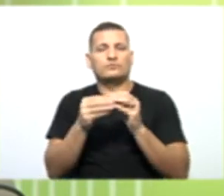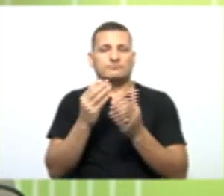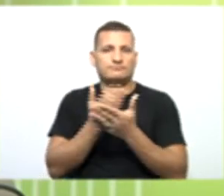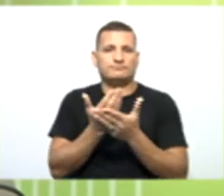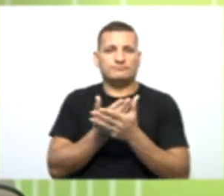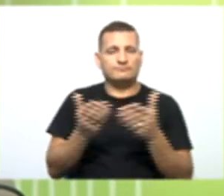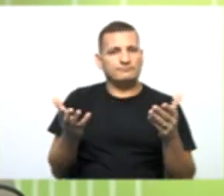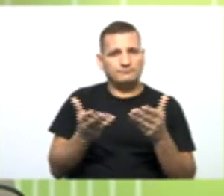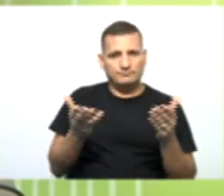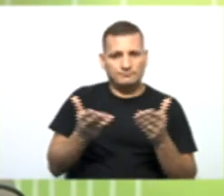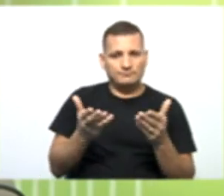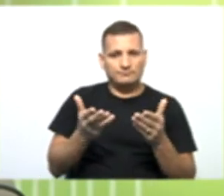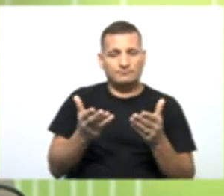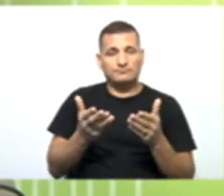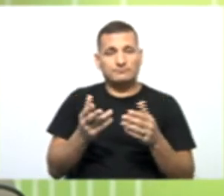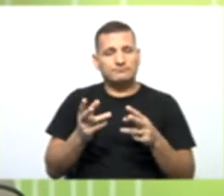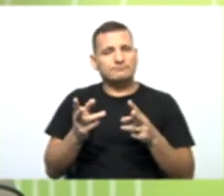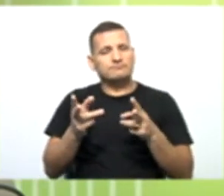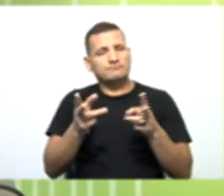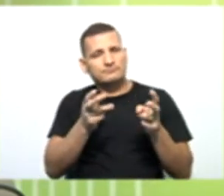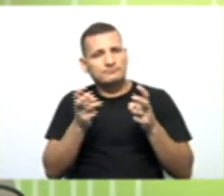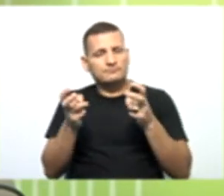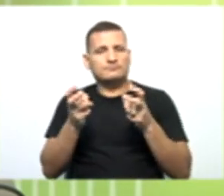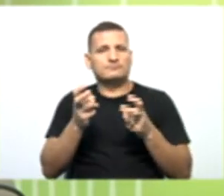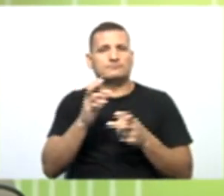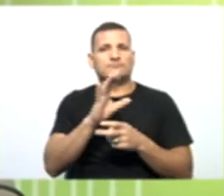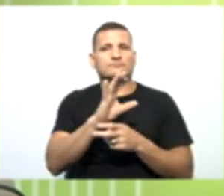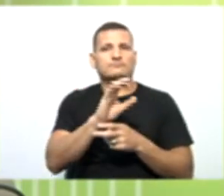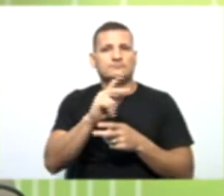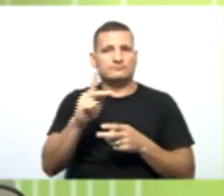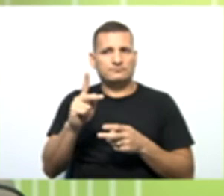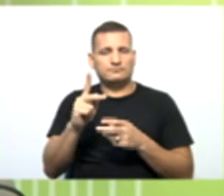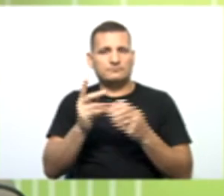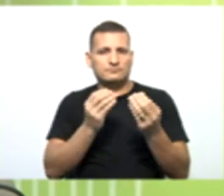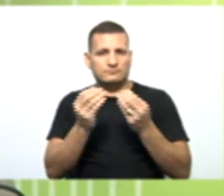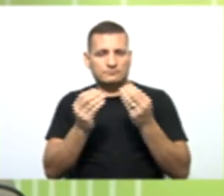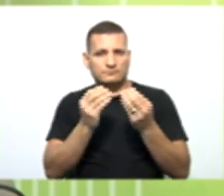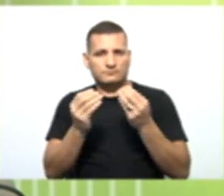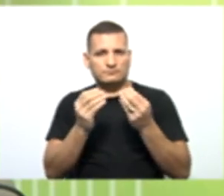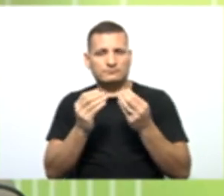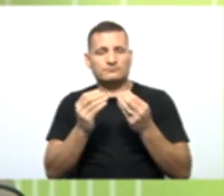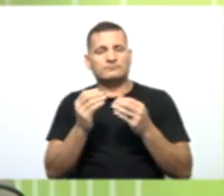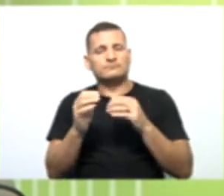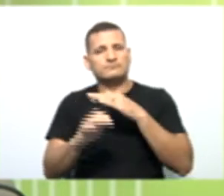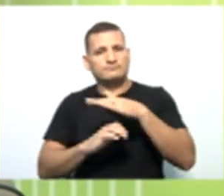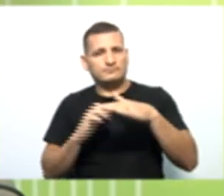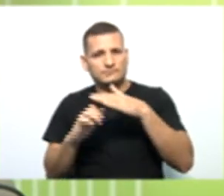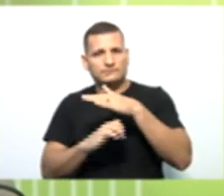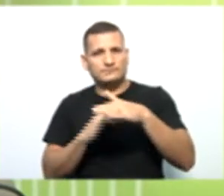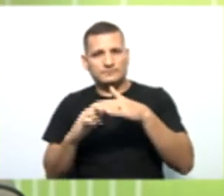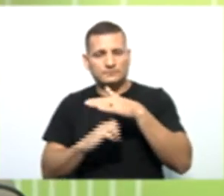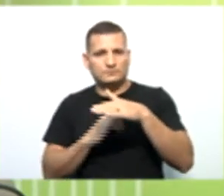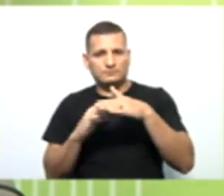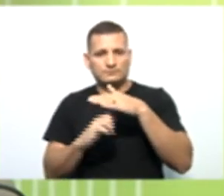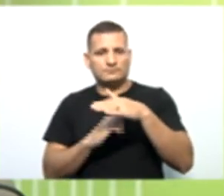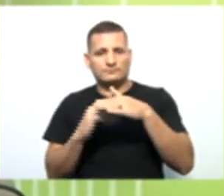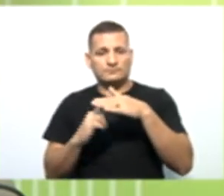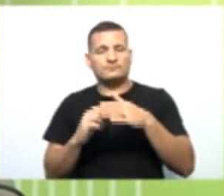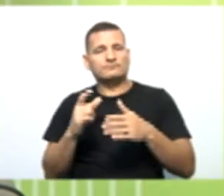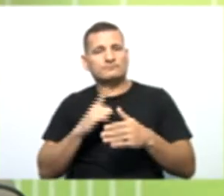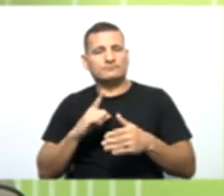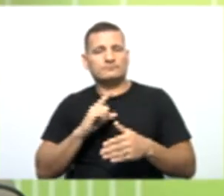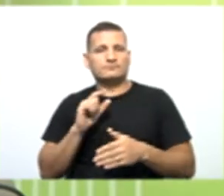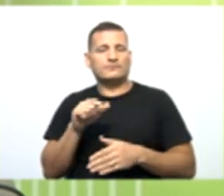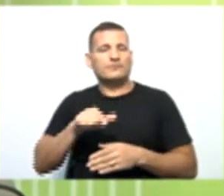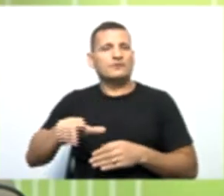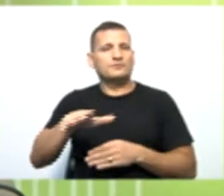de hoje, né? Perceber a cooperativa como um empreendimento que está ali numa